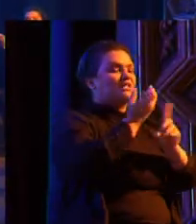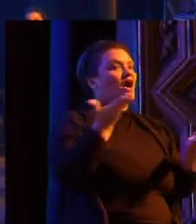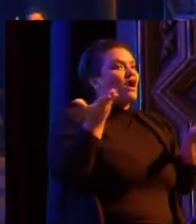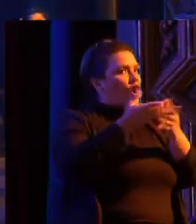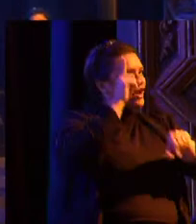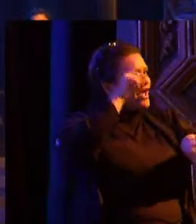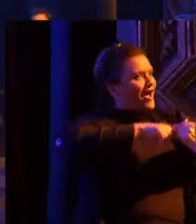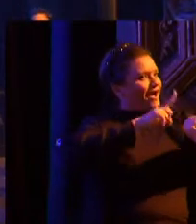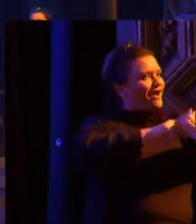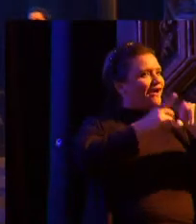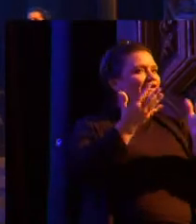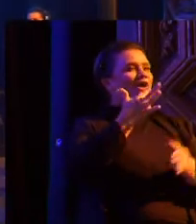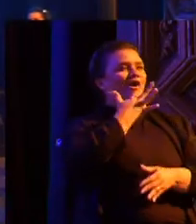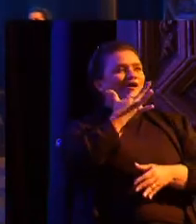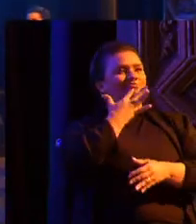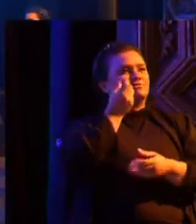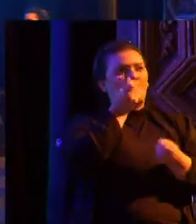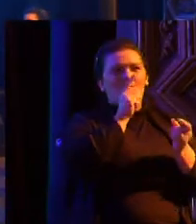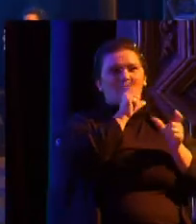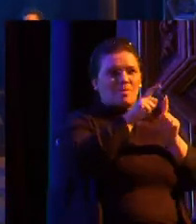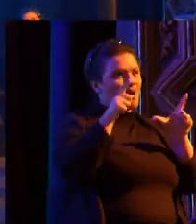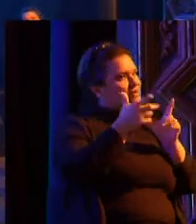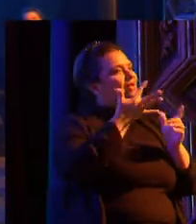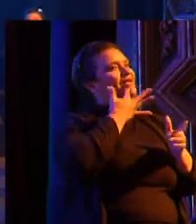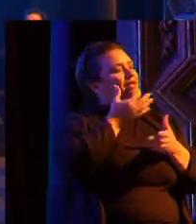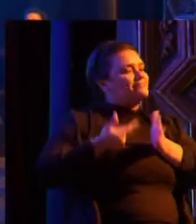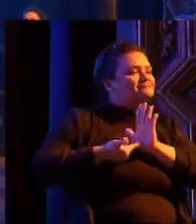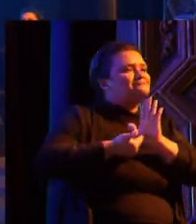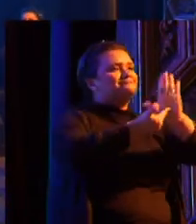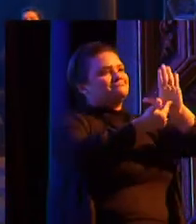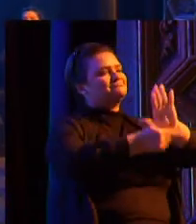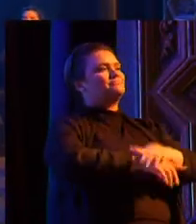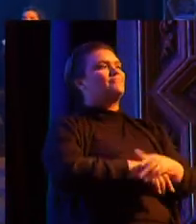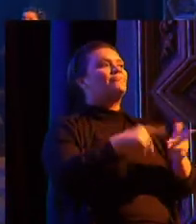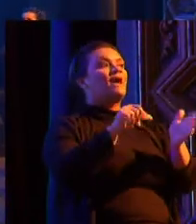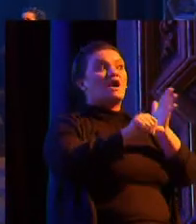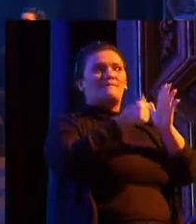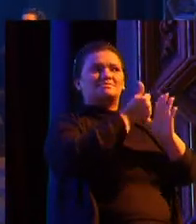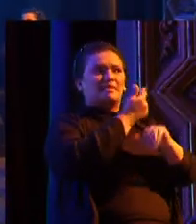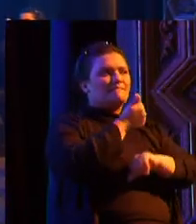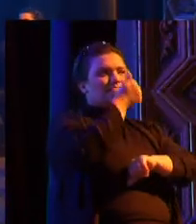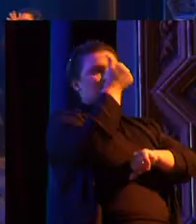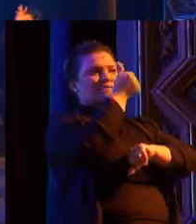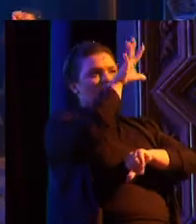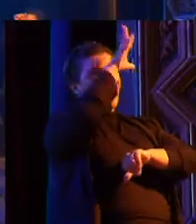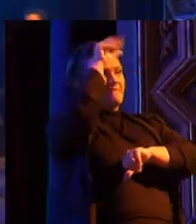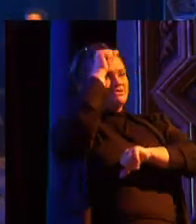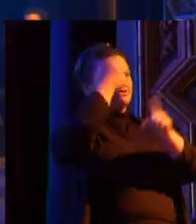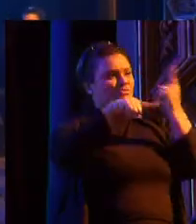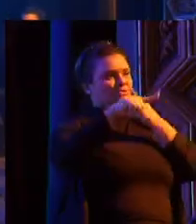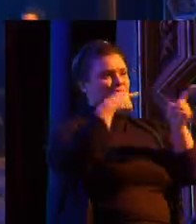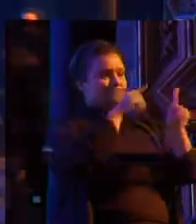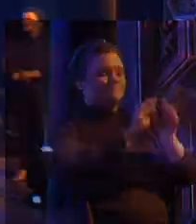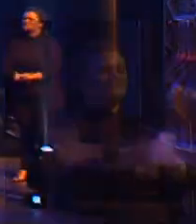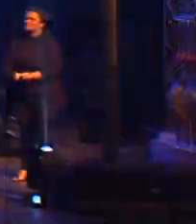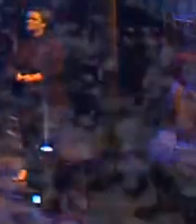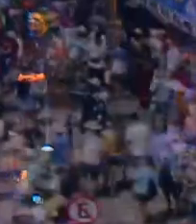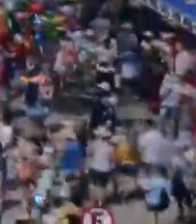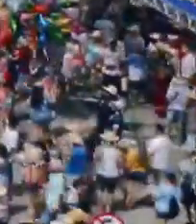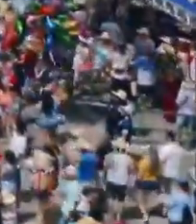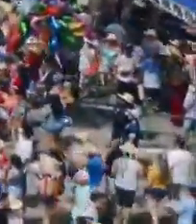de conhecer um pouco mais sobre o patrocinador desta edição de estreia do Prêmio Amazônia de Música.